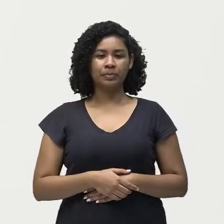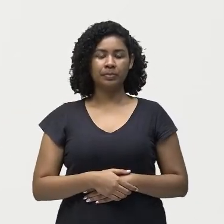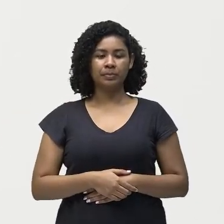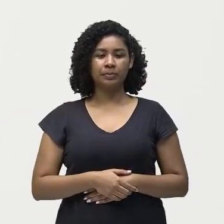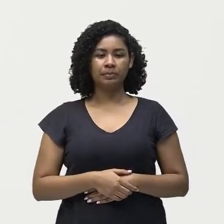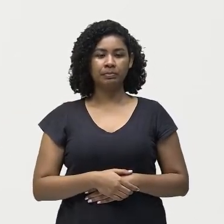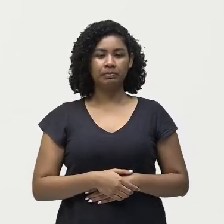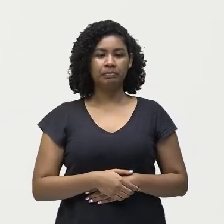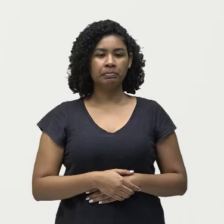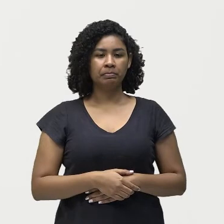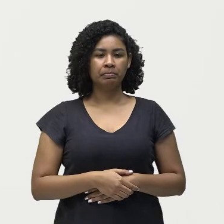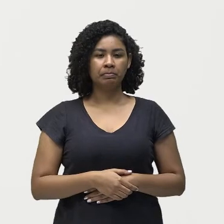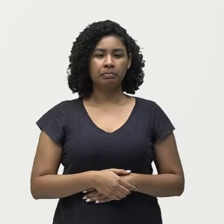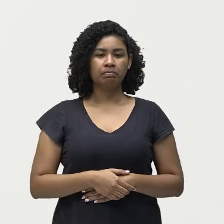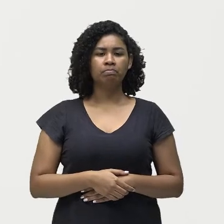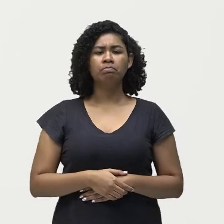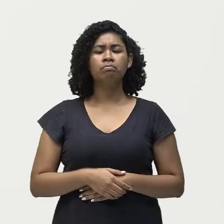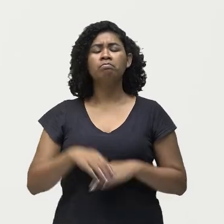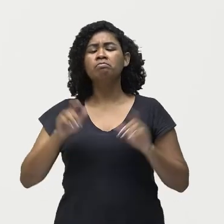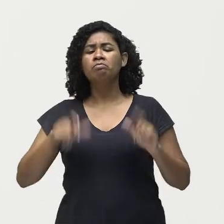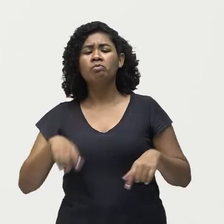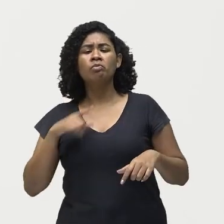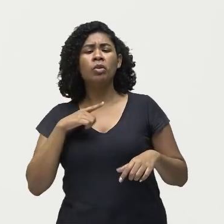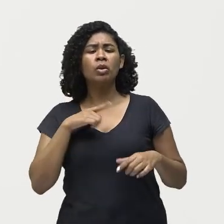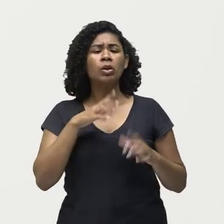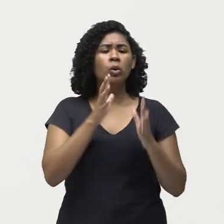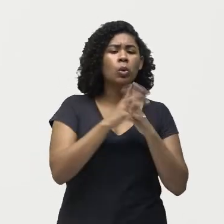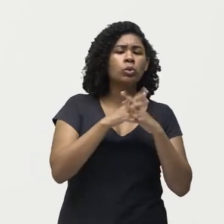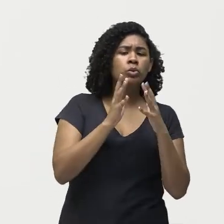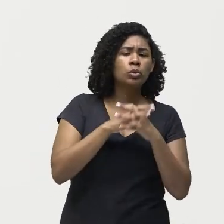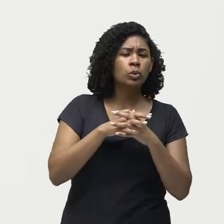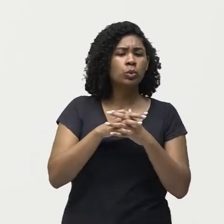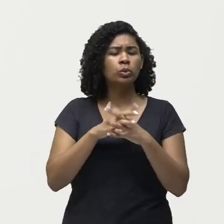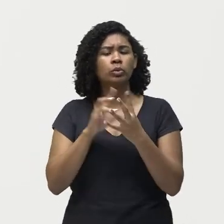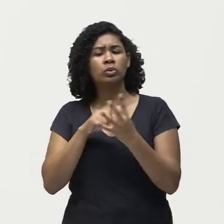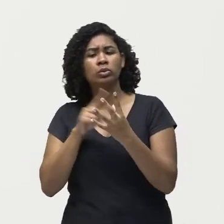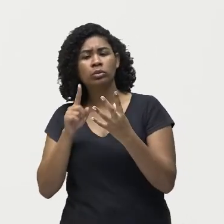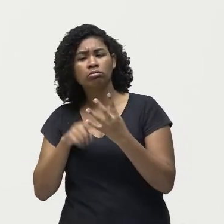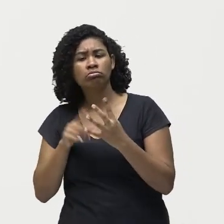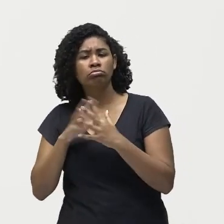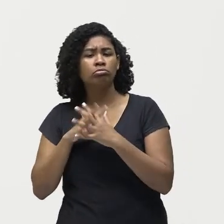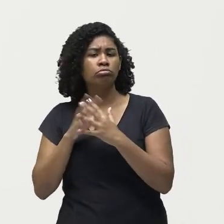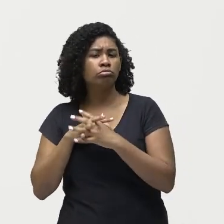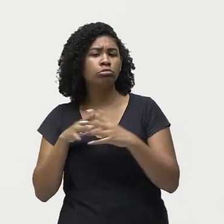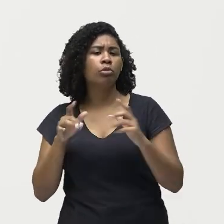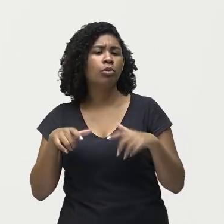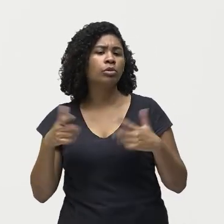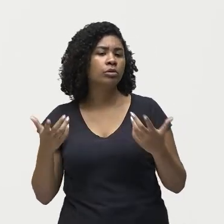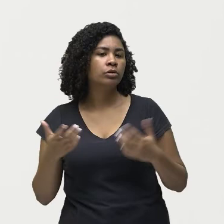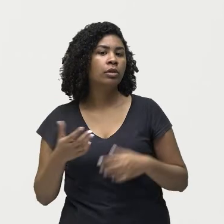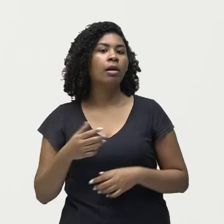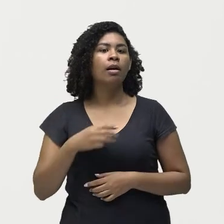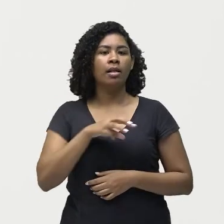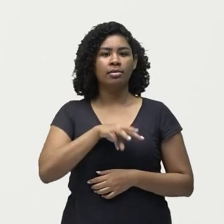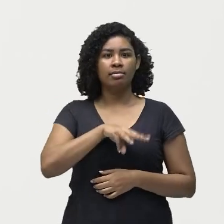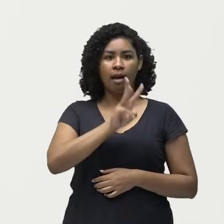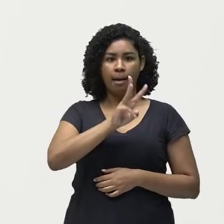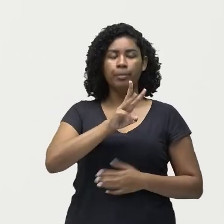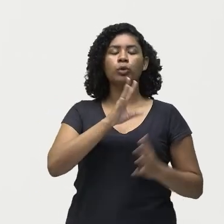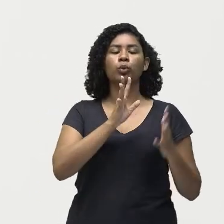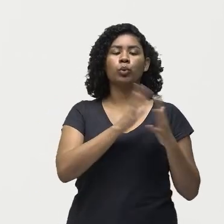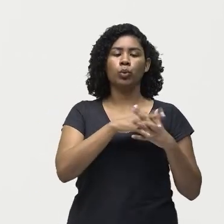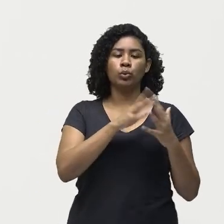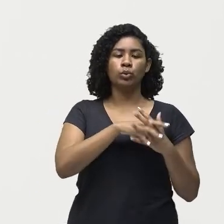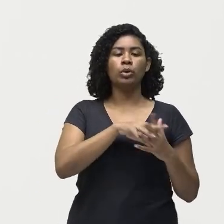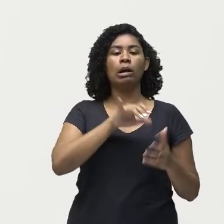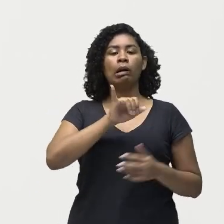é que está esse tal de CVC aí, teacher? Tá aqui, gente. Olha aqui comigo, ó. Olha o W, não é uma consoante? Sim. E o I não é